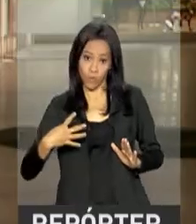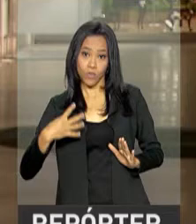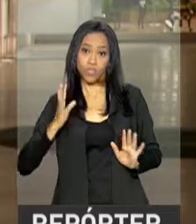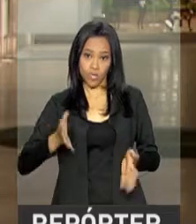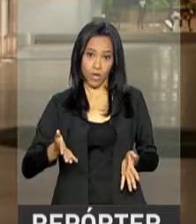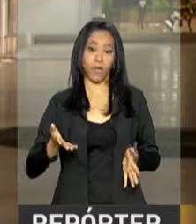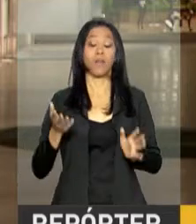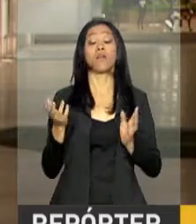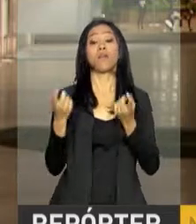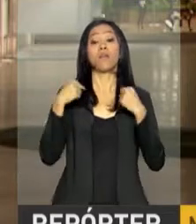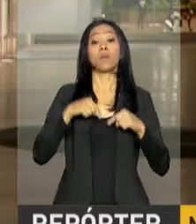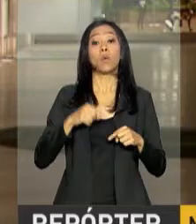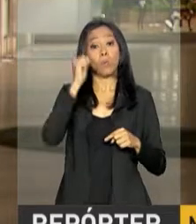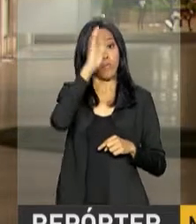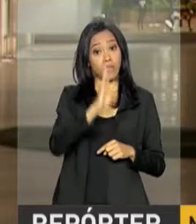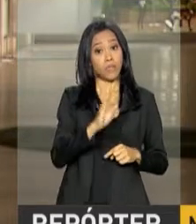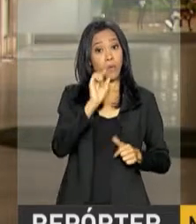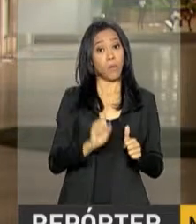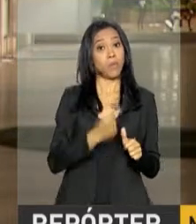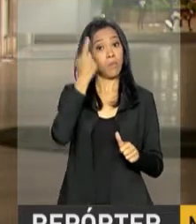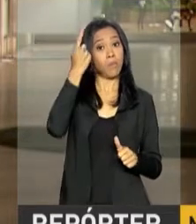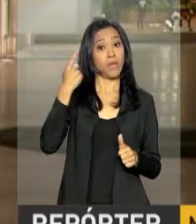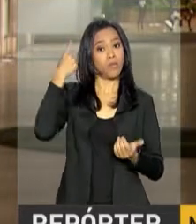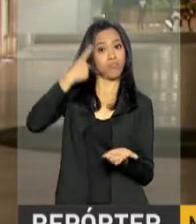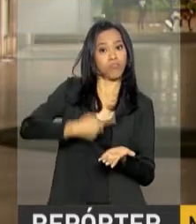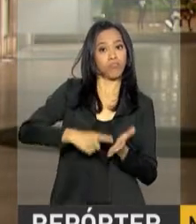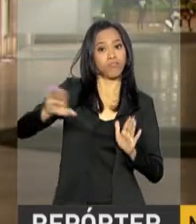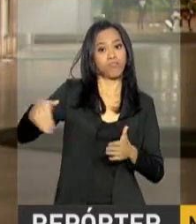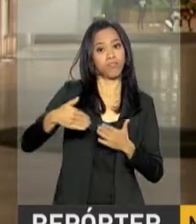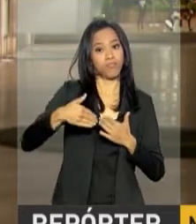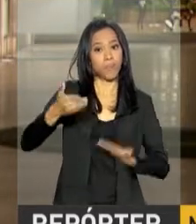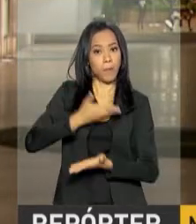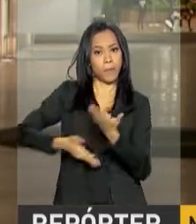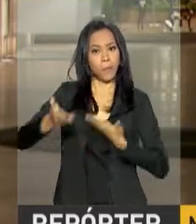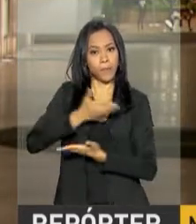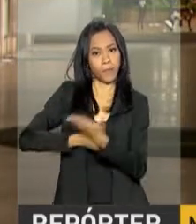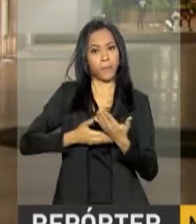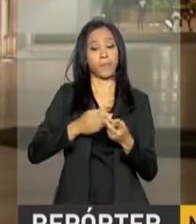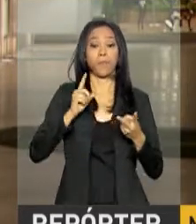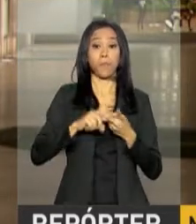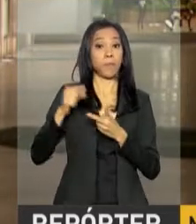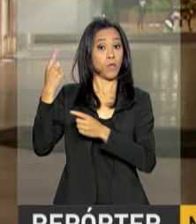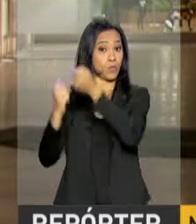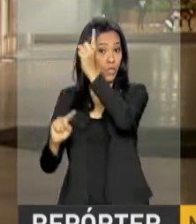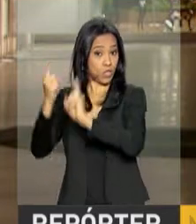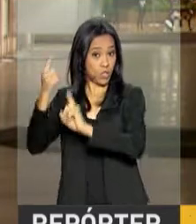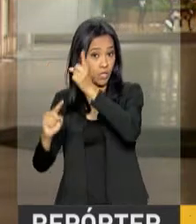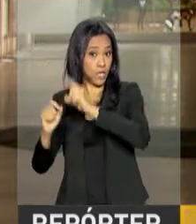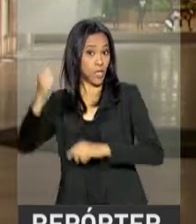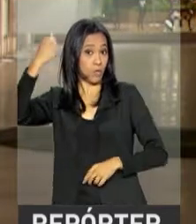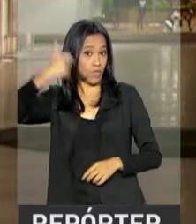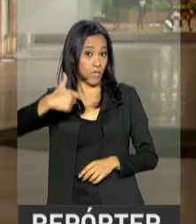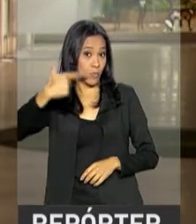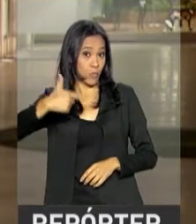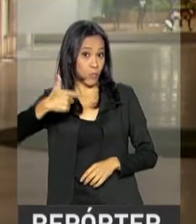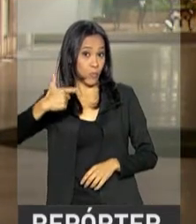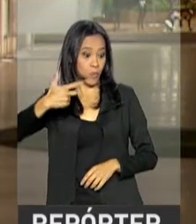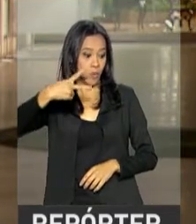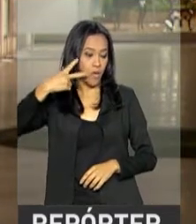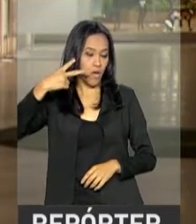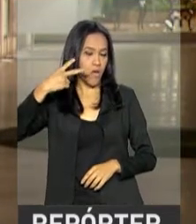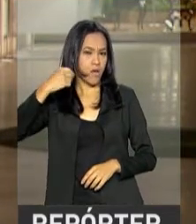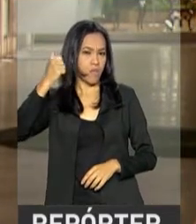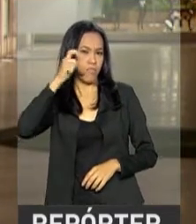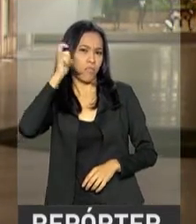é o primeiro parceiro comercial do chile na américa do sul já os chilenos são o segundo maior mercado do brasil na